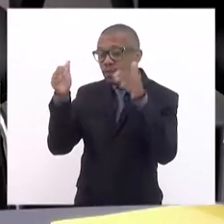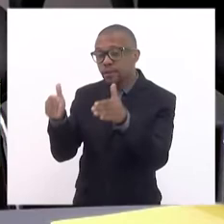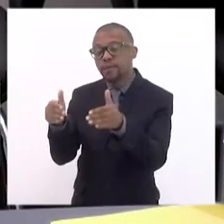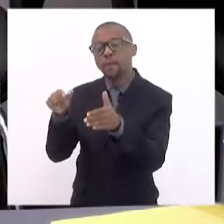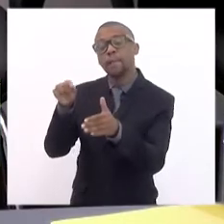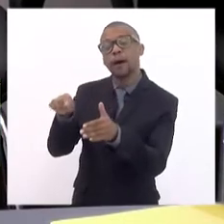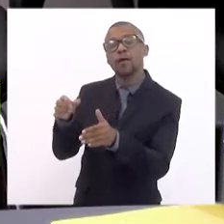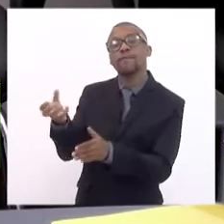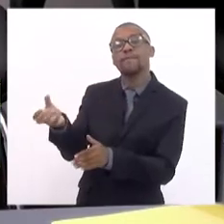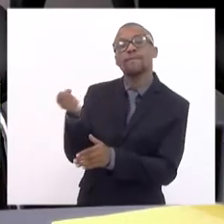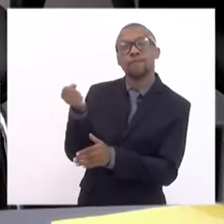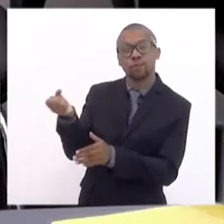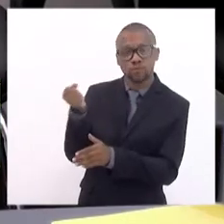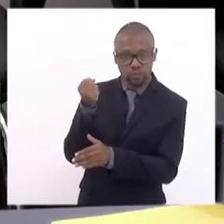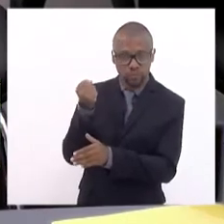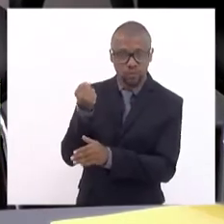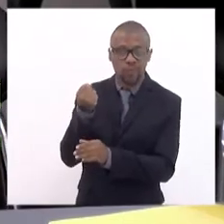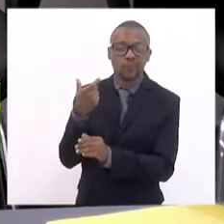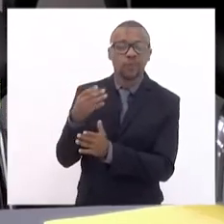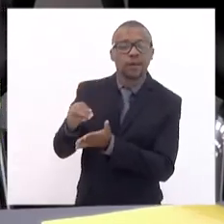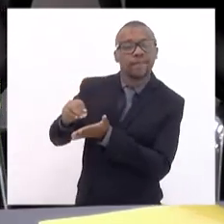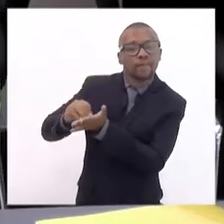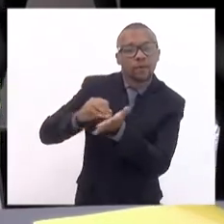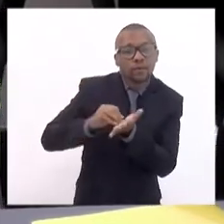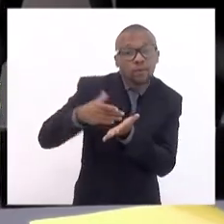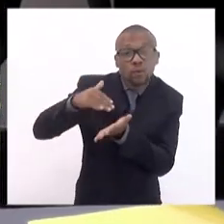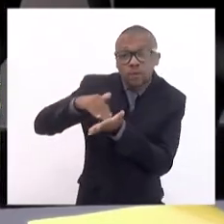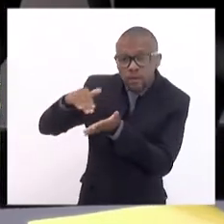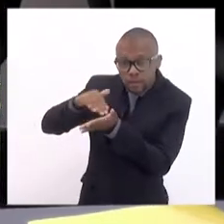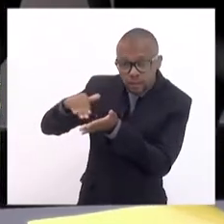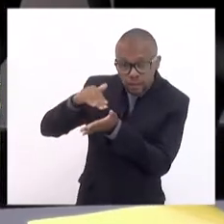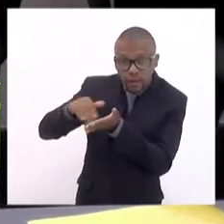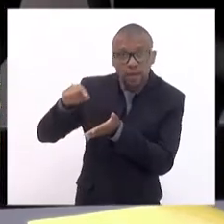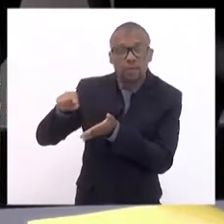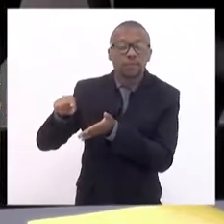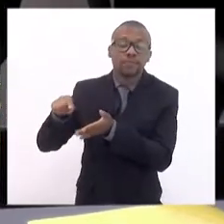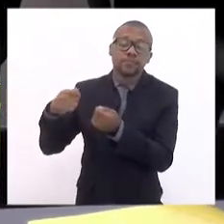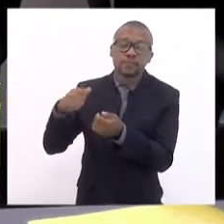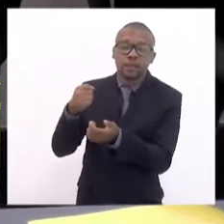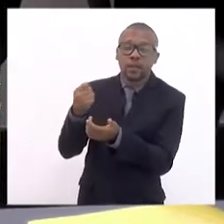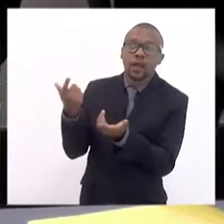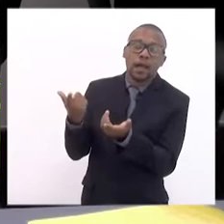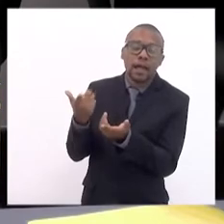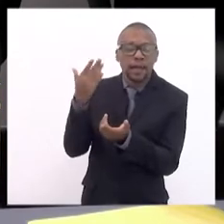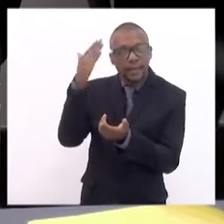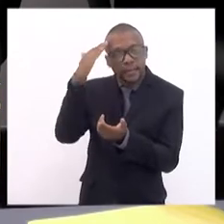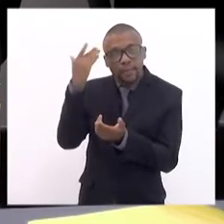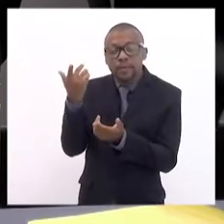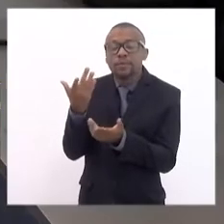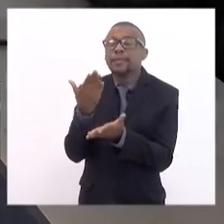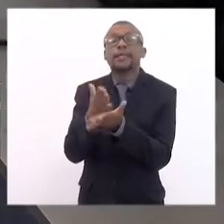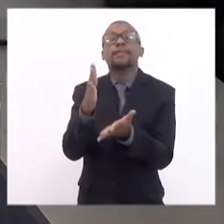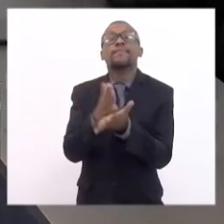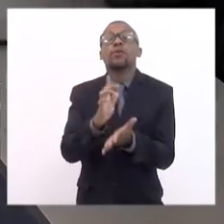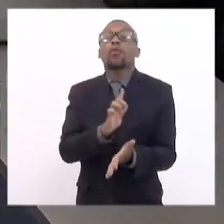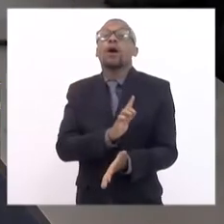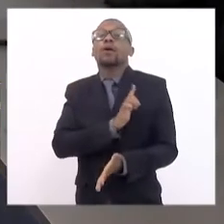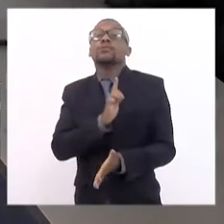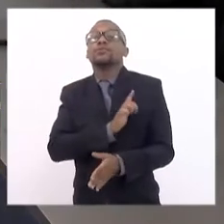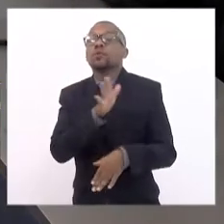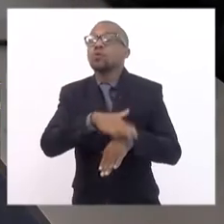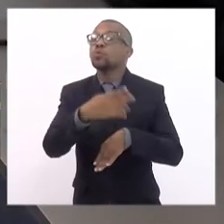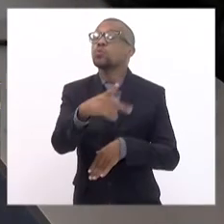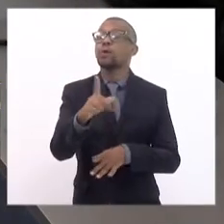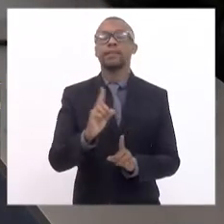que faltava, segundo o secretário que lhe antecedeu. Portanto, não tem nada a ver com a sua gestão. Mas era uma informação diferente, Lúcio, que a gente